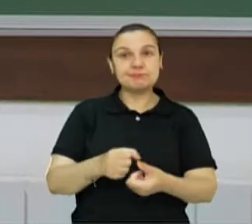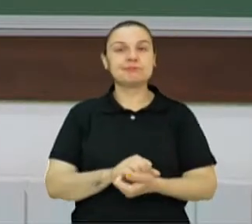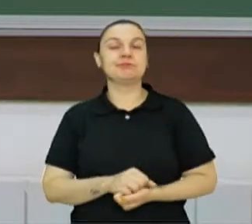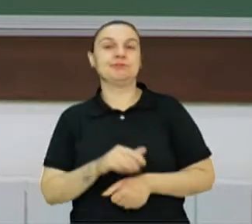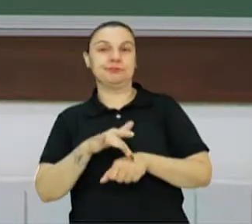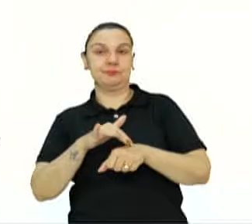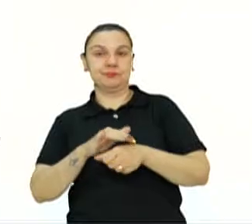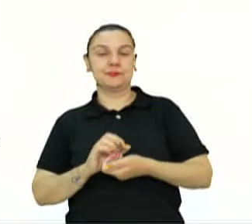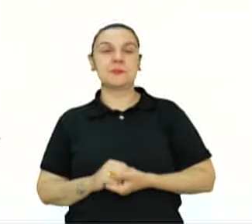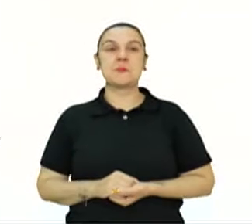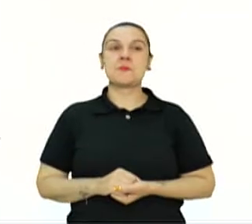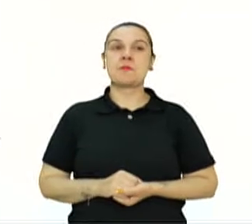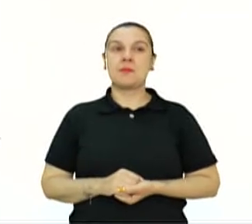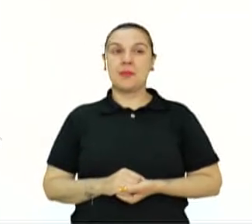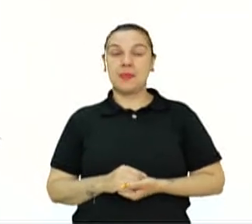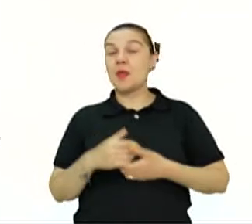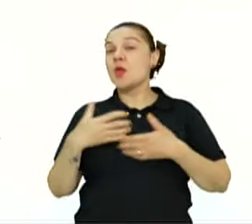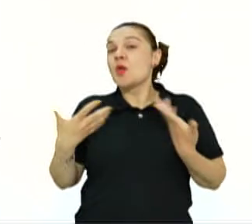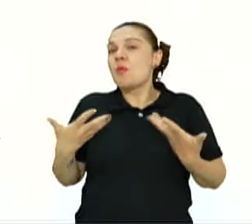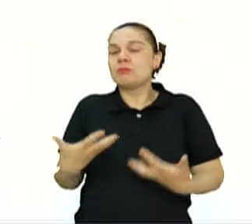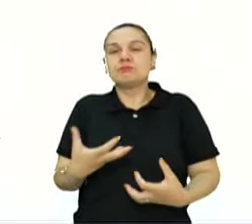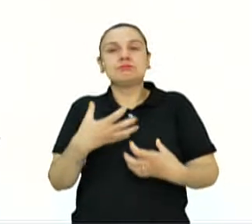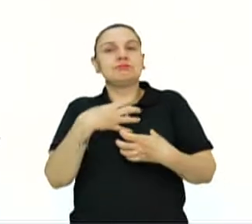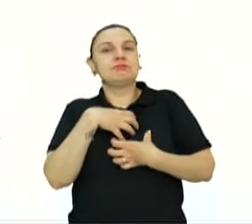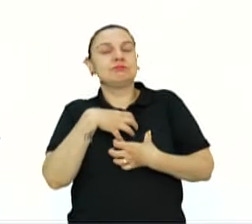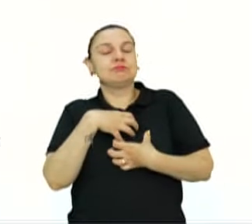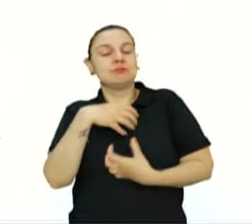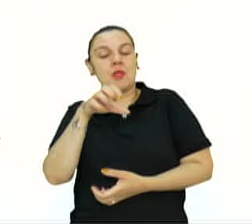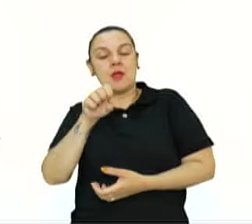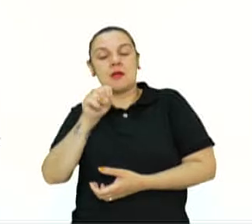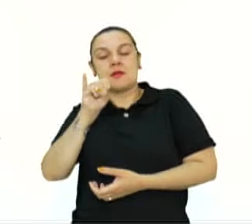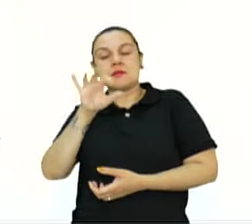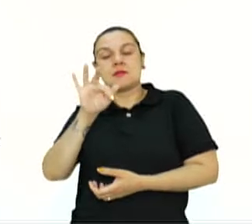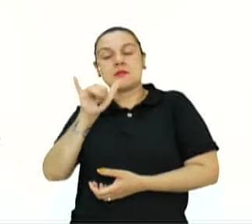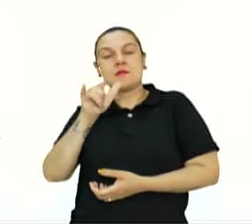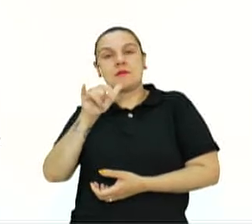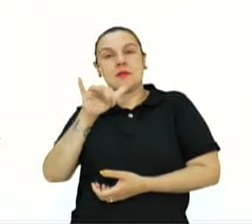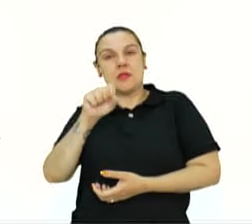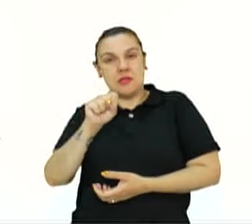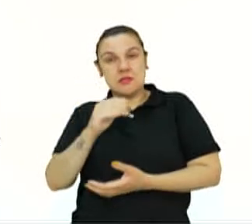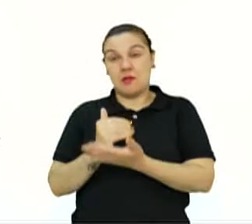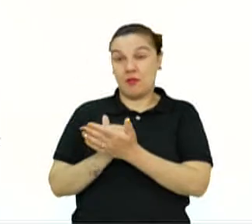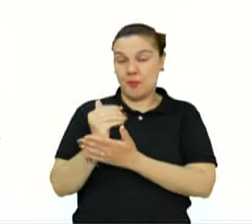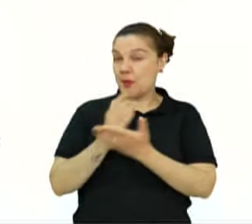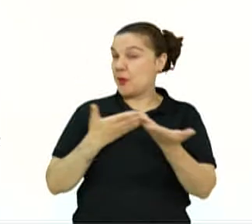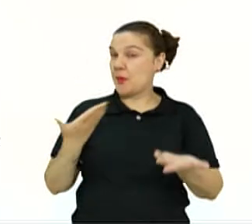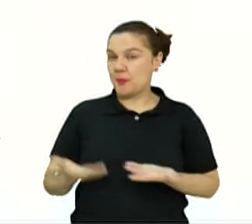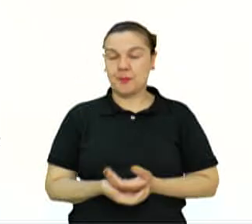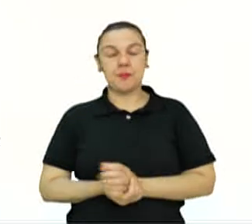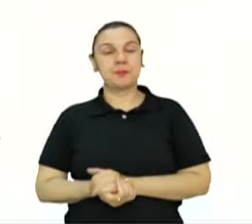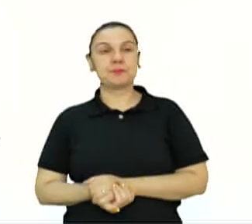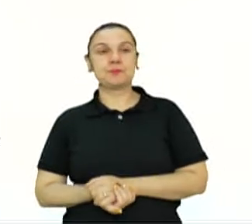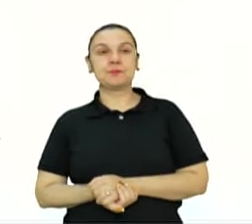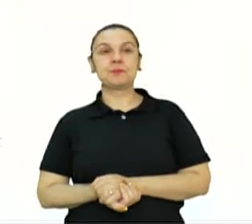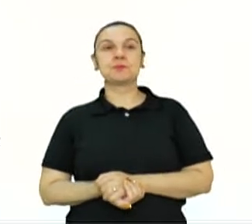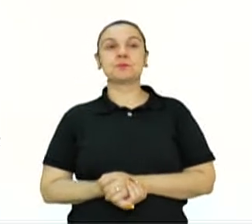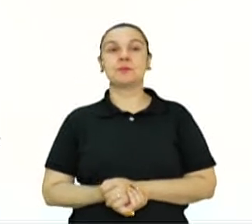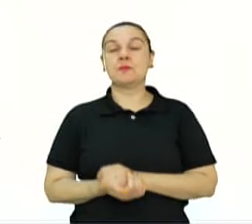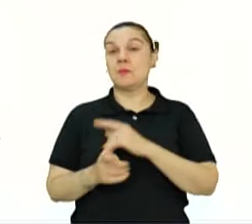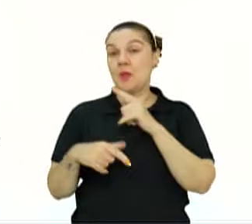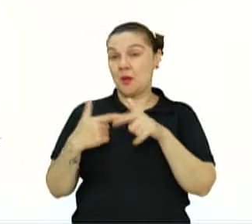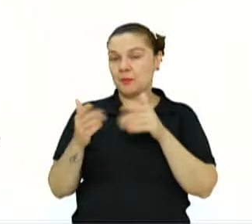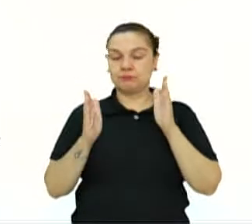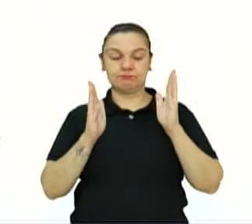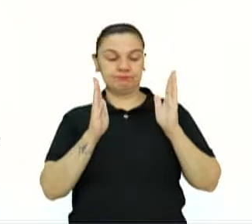ser transmitida. E quais são os sintomas da sífilis? Então, ela vai começar geralmente se manifestar aí após